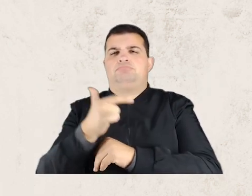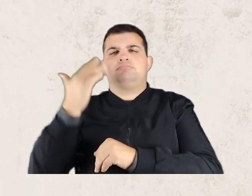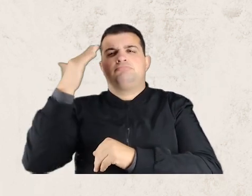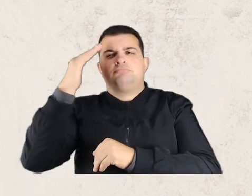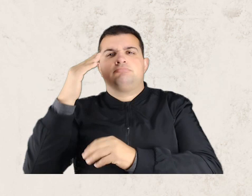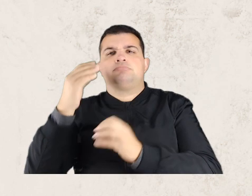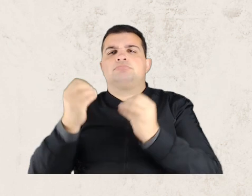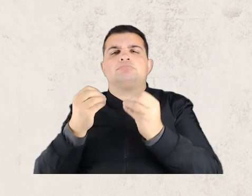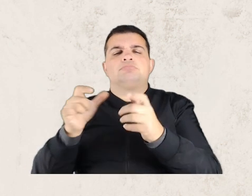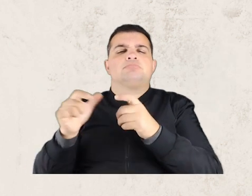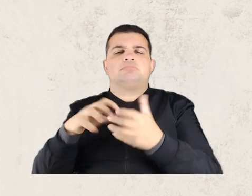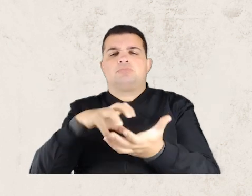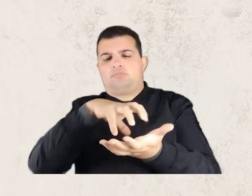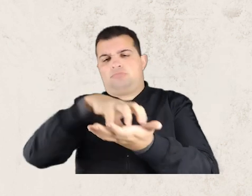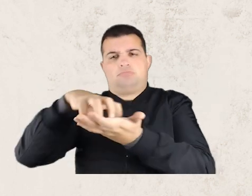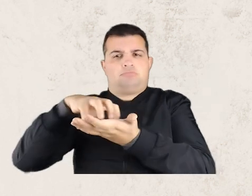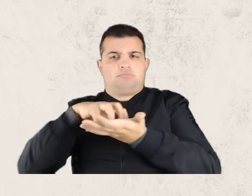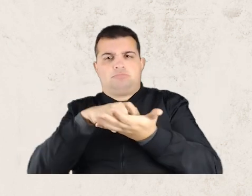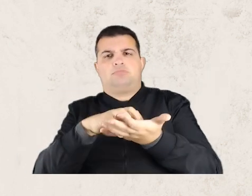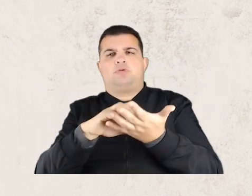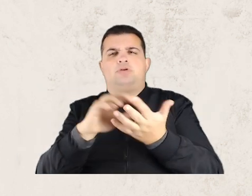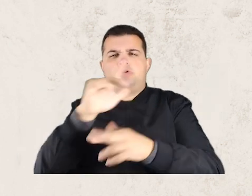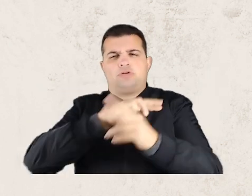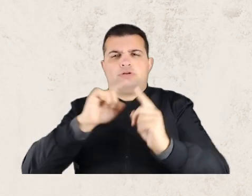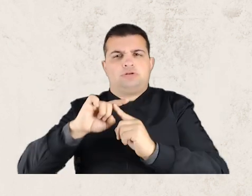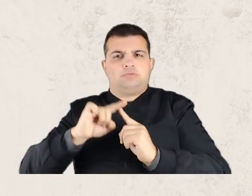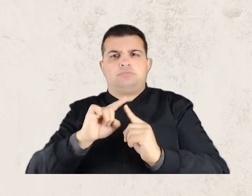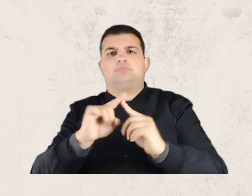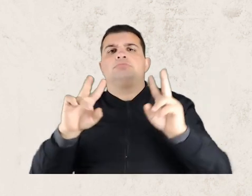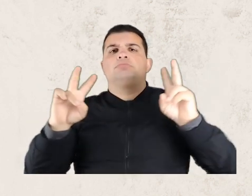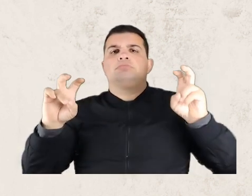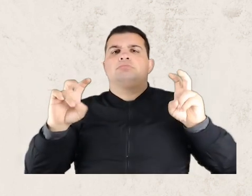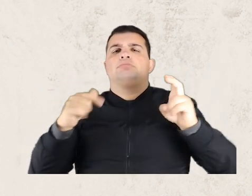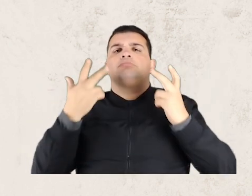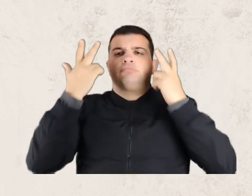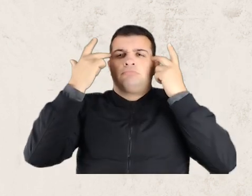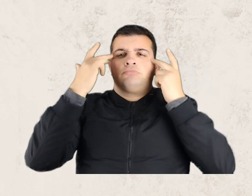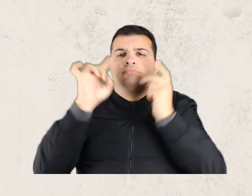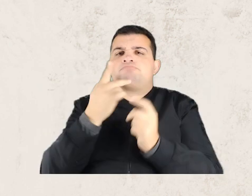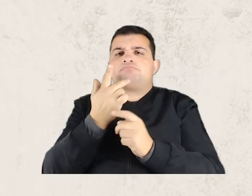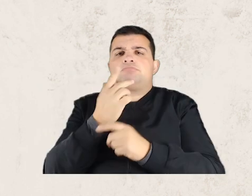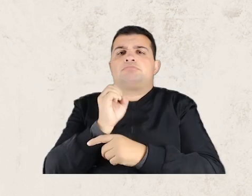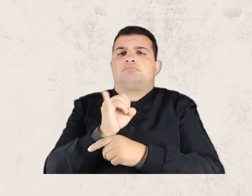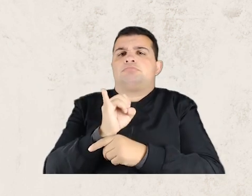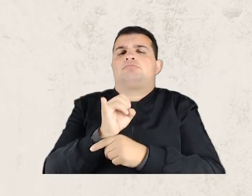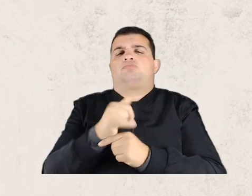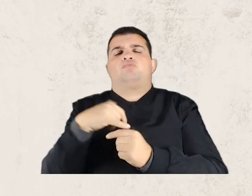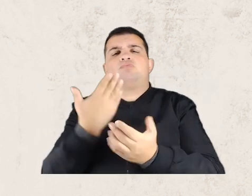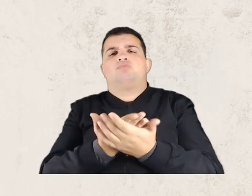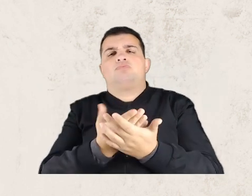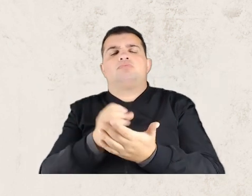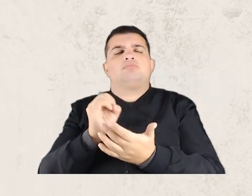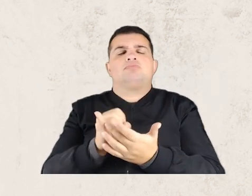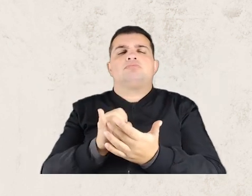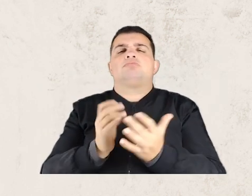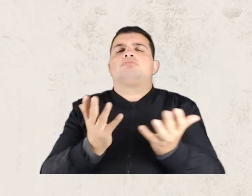fora do social, como se isso fosse possível, né? Ele fica páreo, fica do lado de fora. Não se entende, por